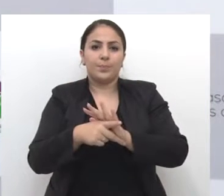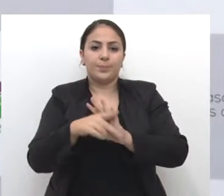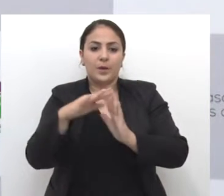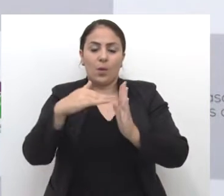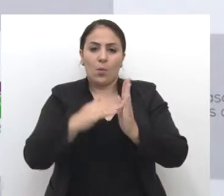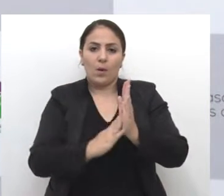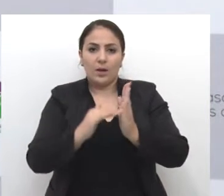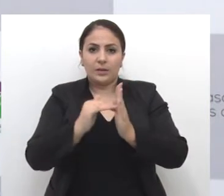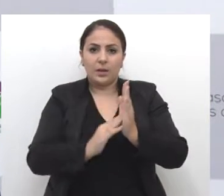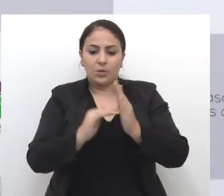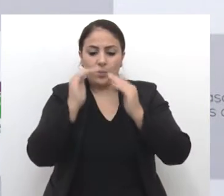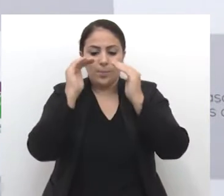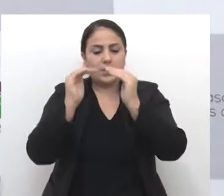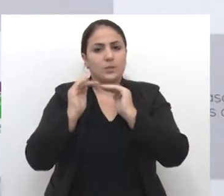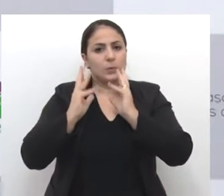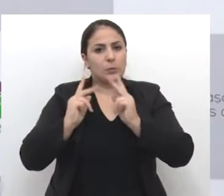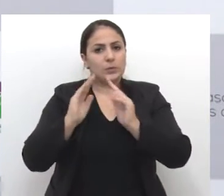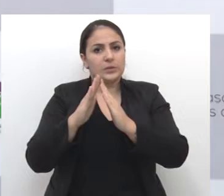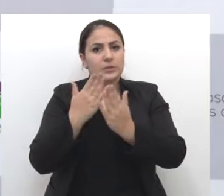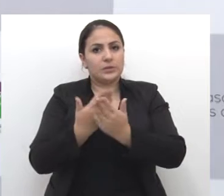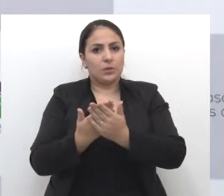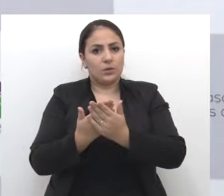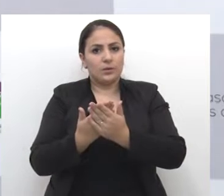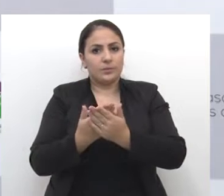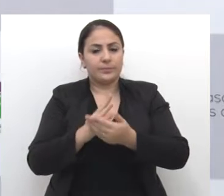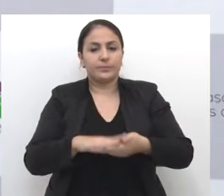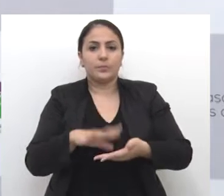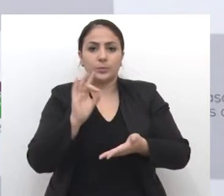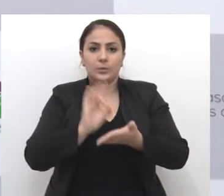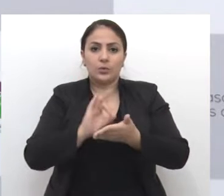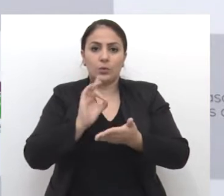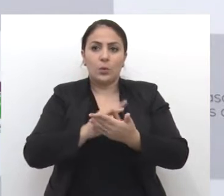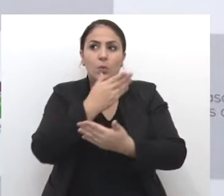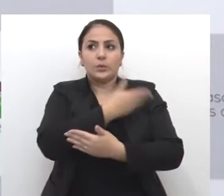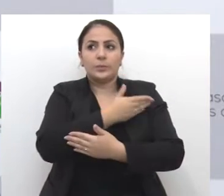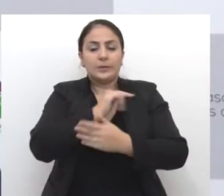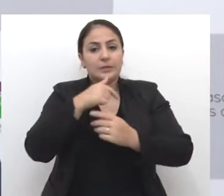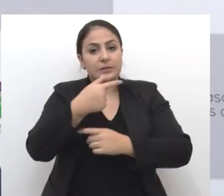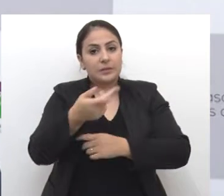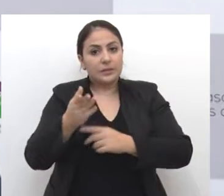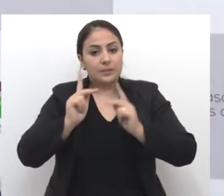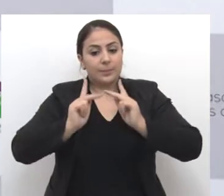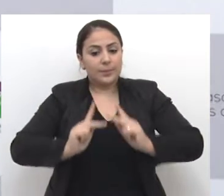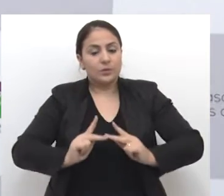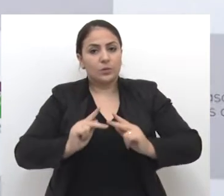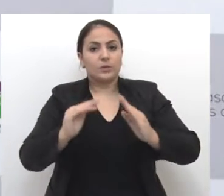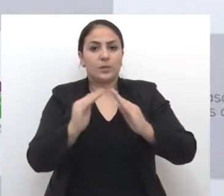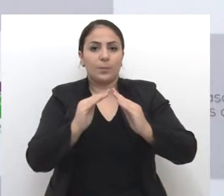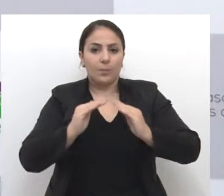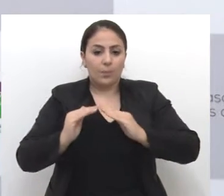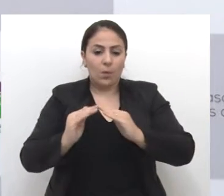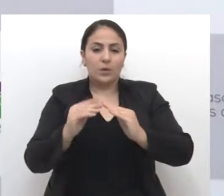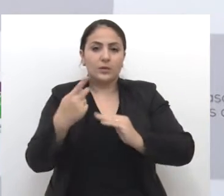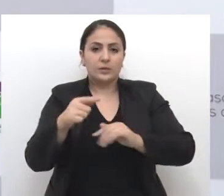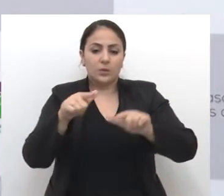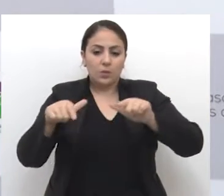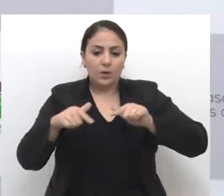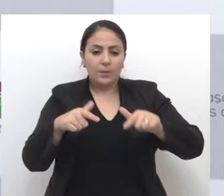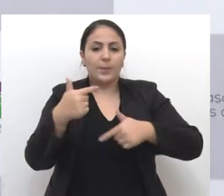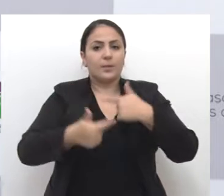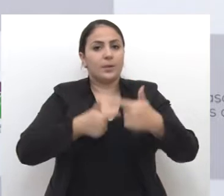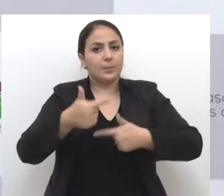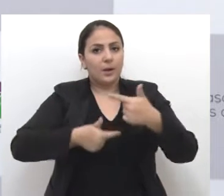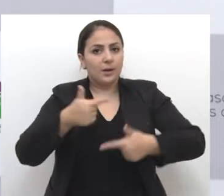por essas escolas e, efetivamente, um treinamento dessas pessoas que habitam esses locais, seja